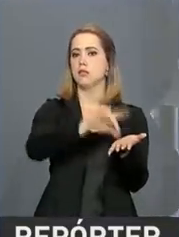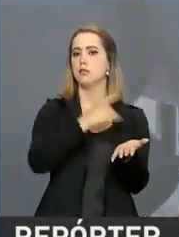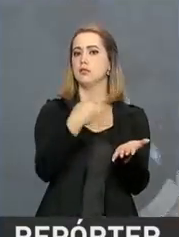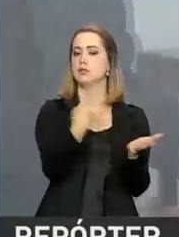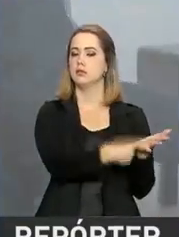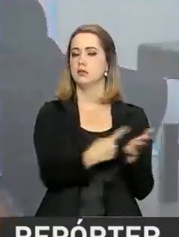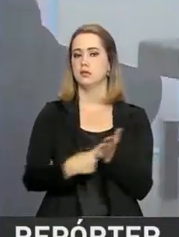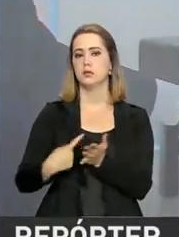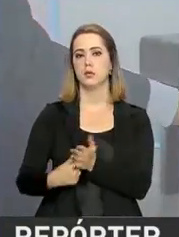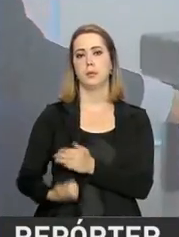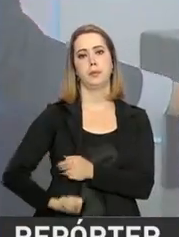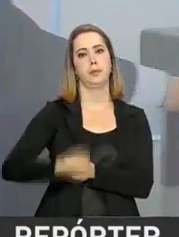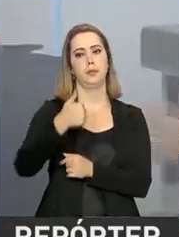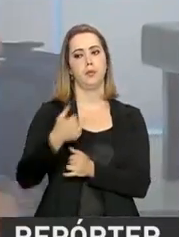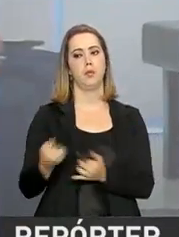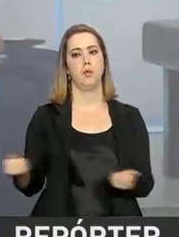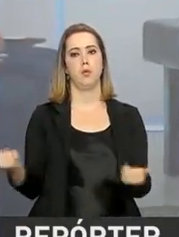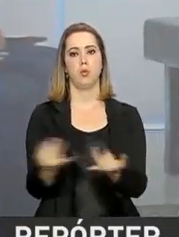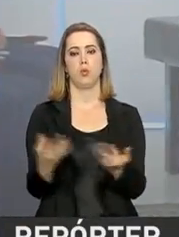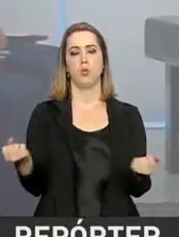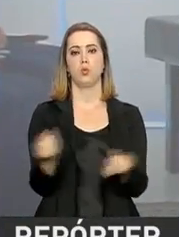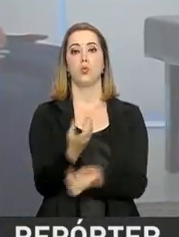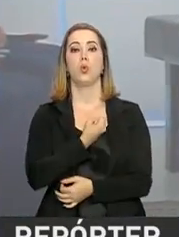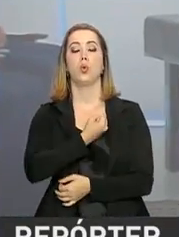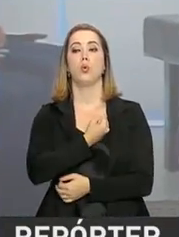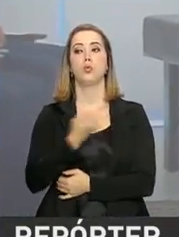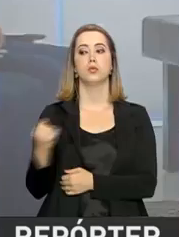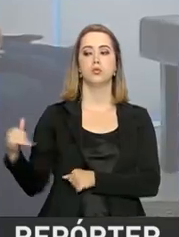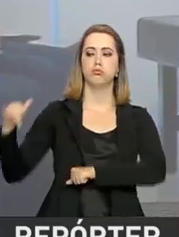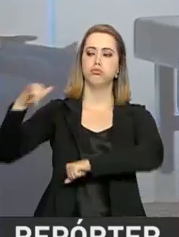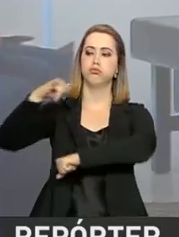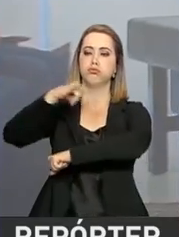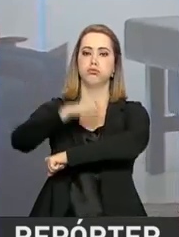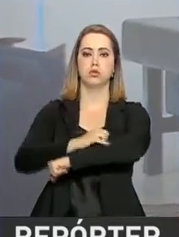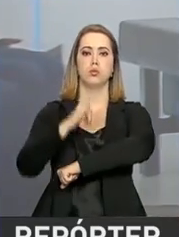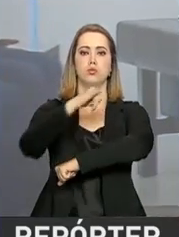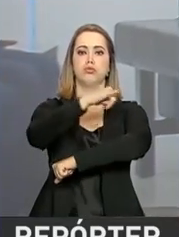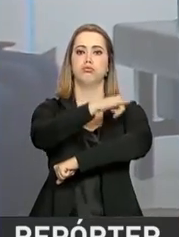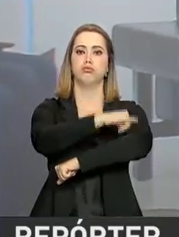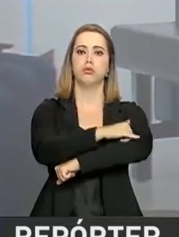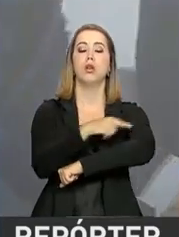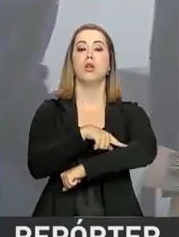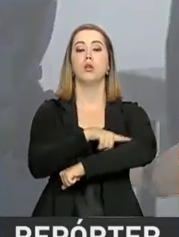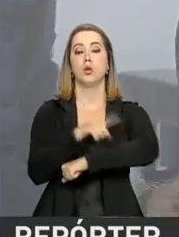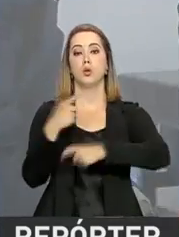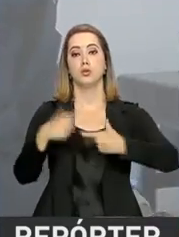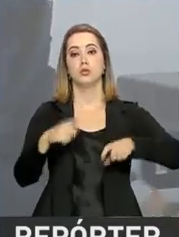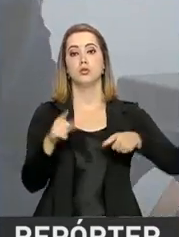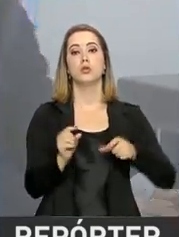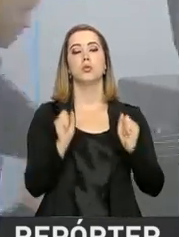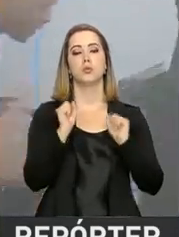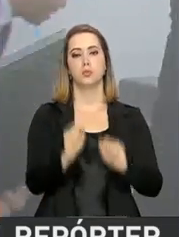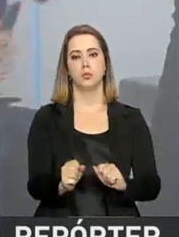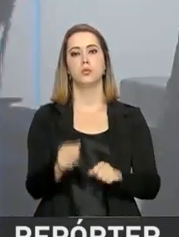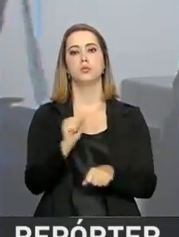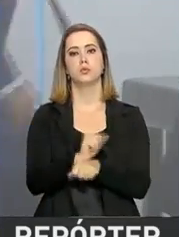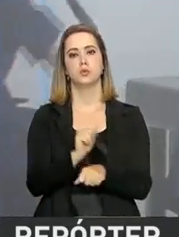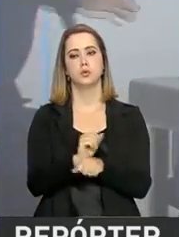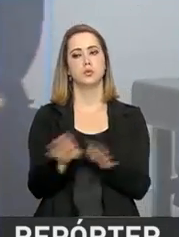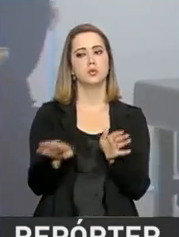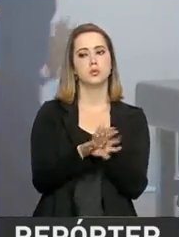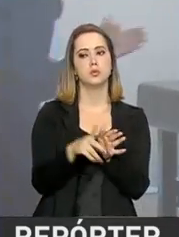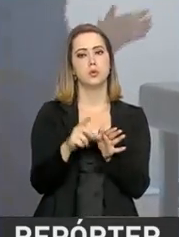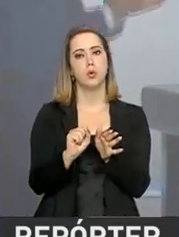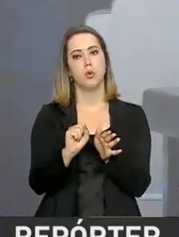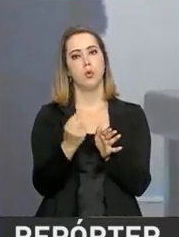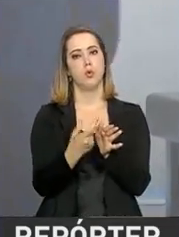ampliar os voos entre os dois países as companhas aéreas vão poder sobrevoar Os territórios e fazer escalas para embarque ou